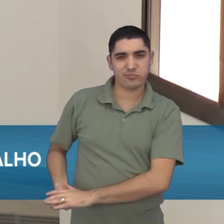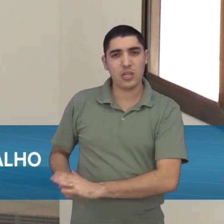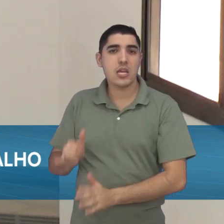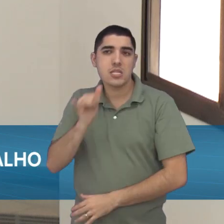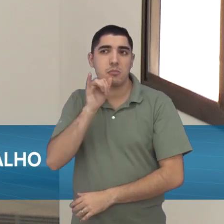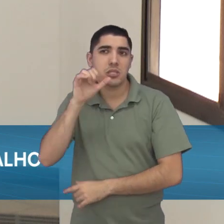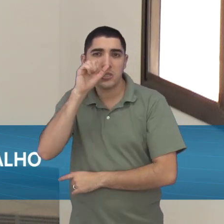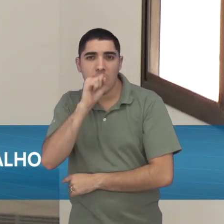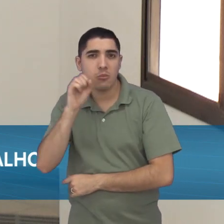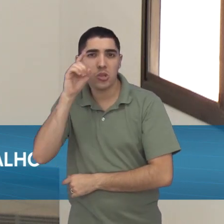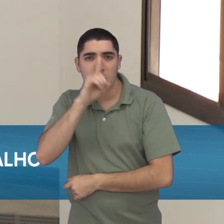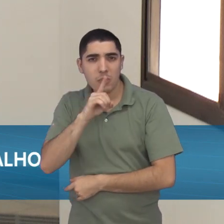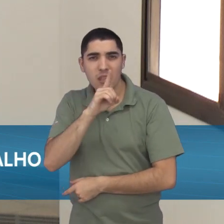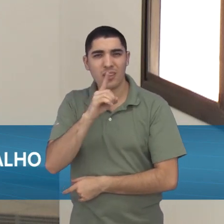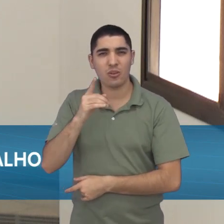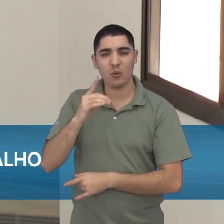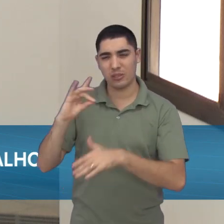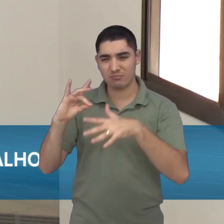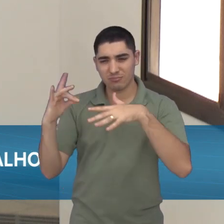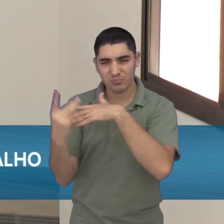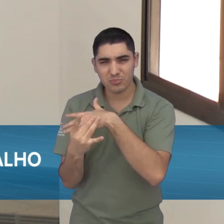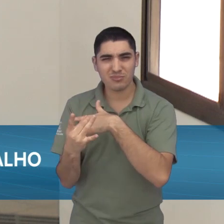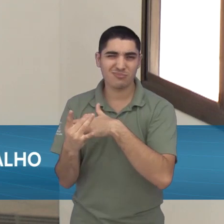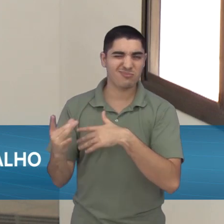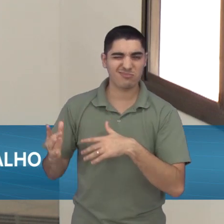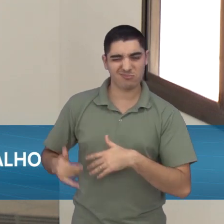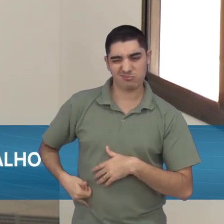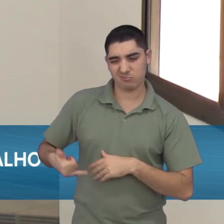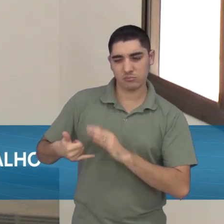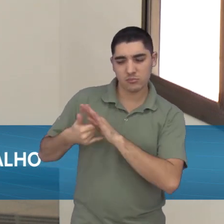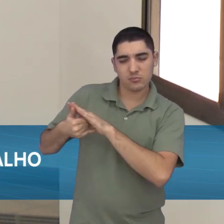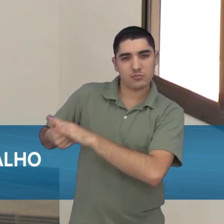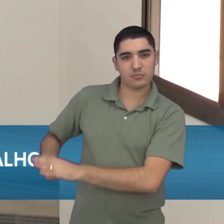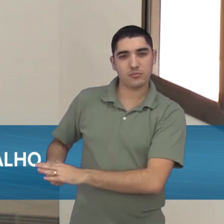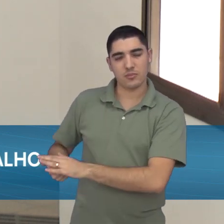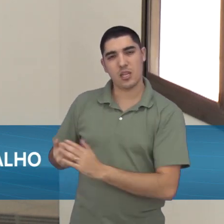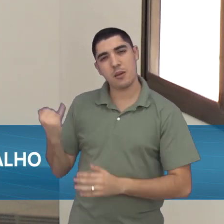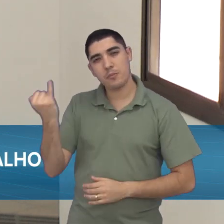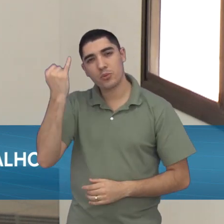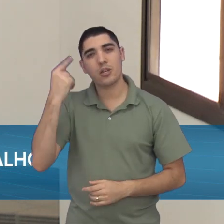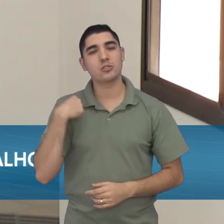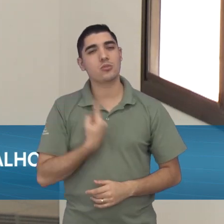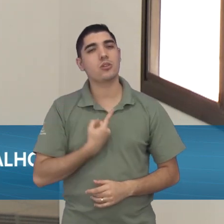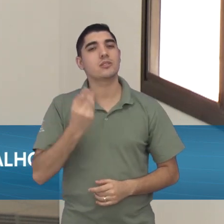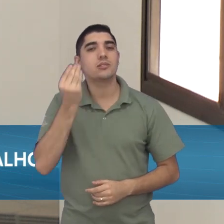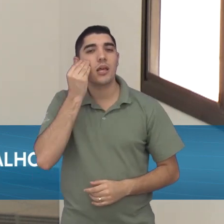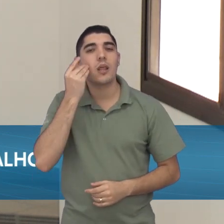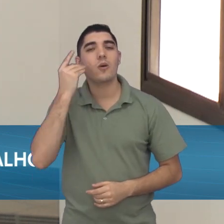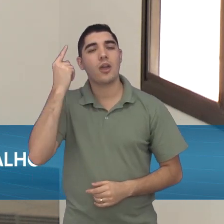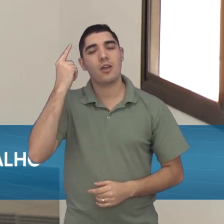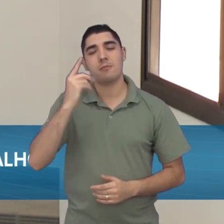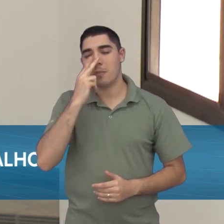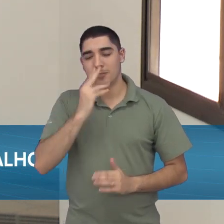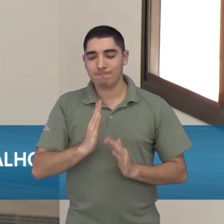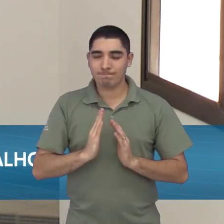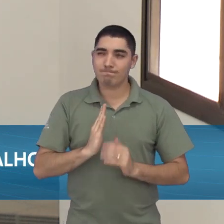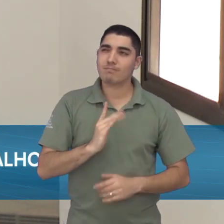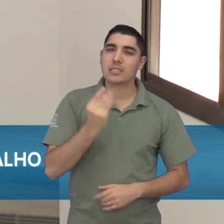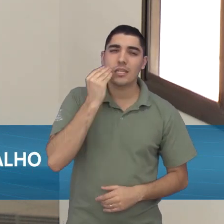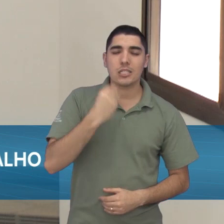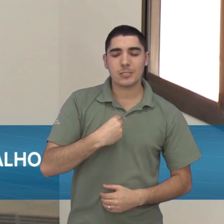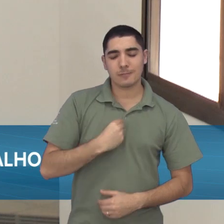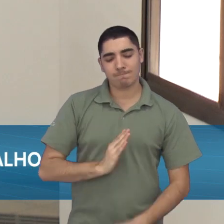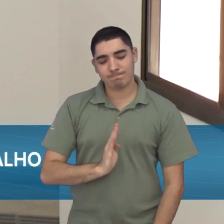dá uma desligada das redes sociais, né? É muito importante também. Meditar, né? Rever os amigos e familiares,